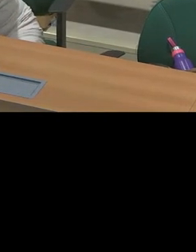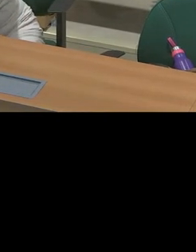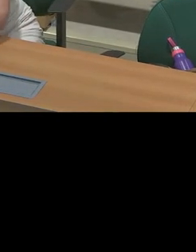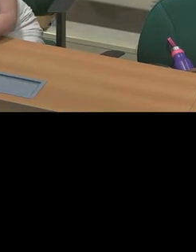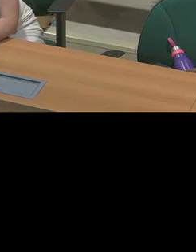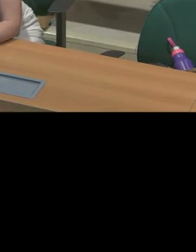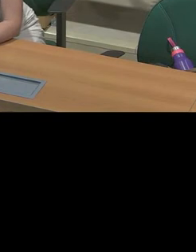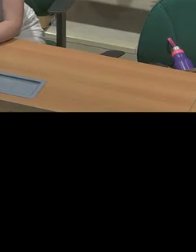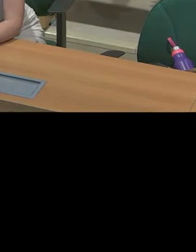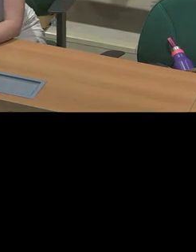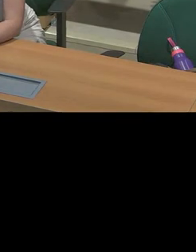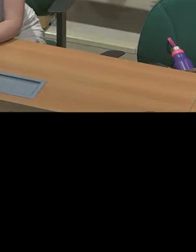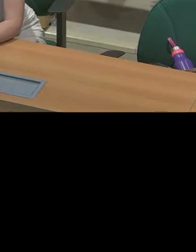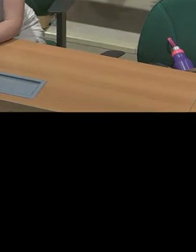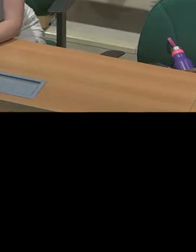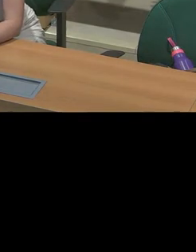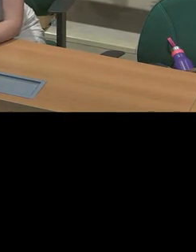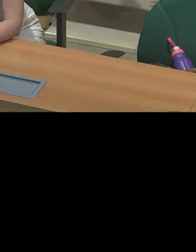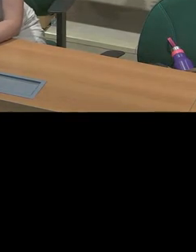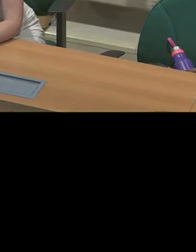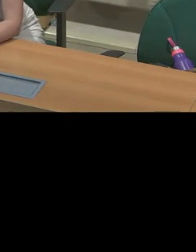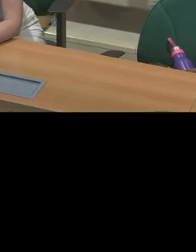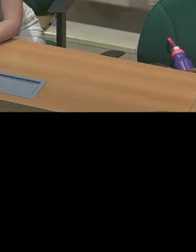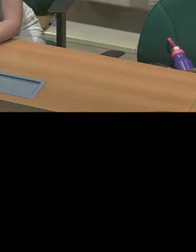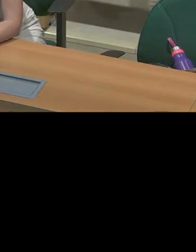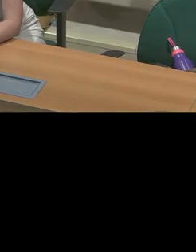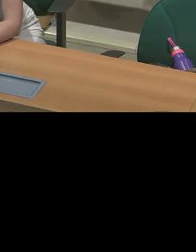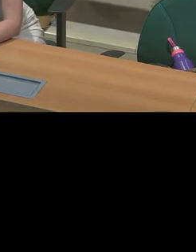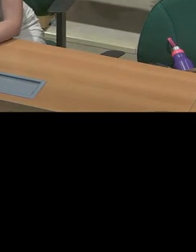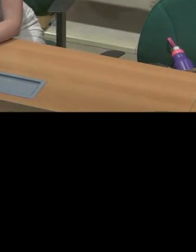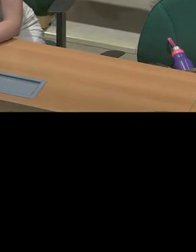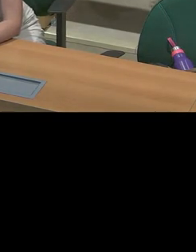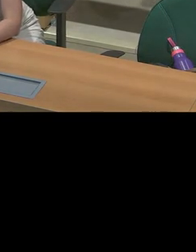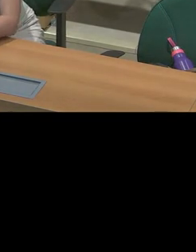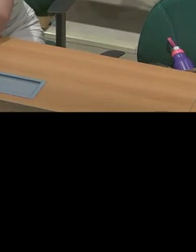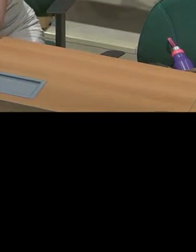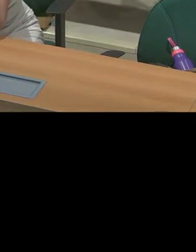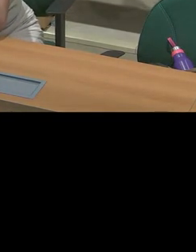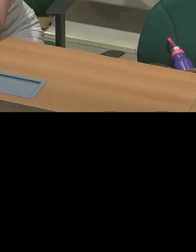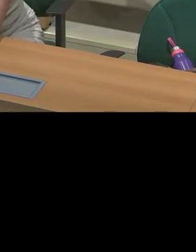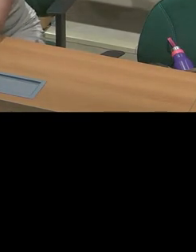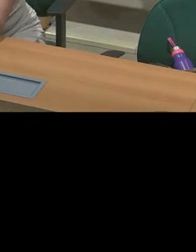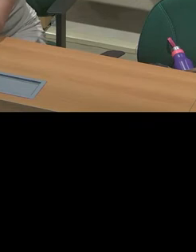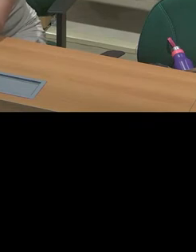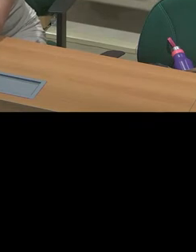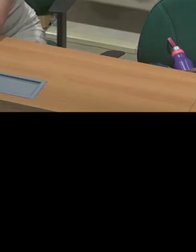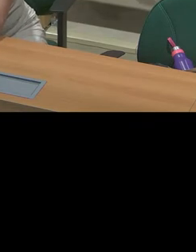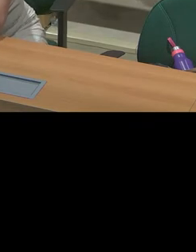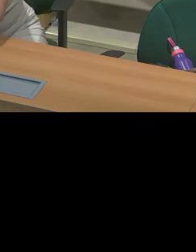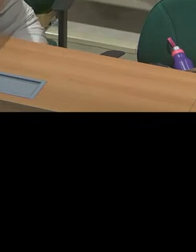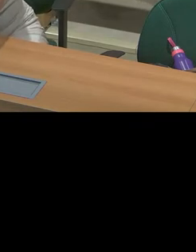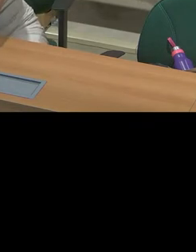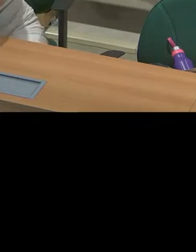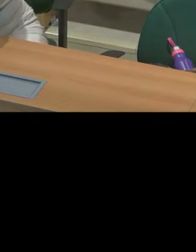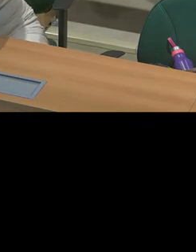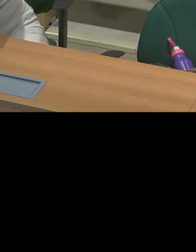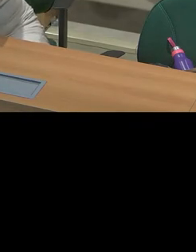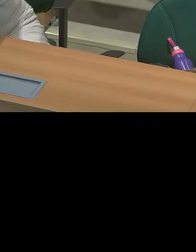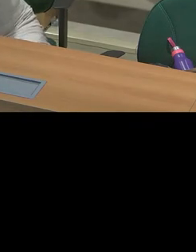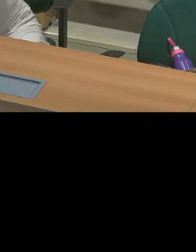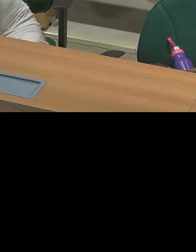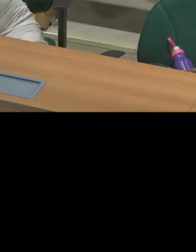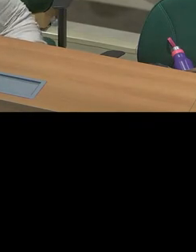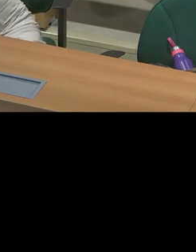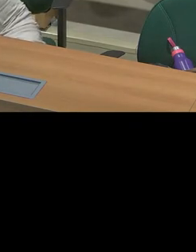super agradecimento ao Vladimir. Porque, sinceramente, se eu não tivesse um dia encontrado o Vladimir